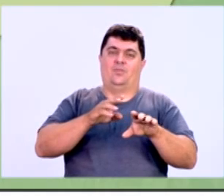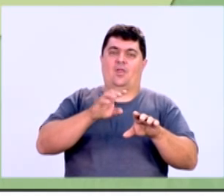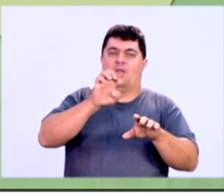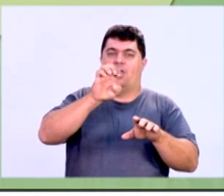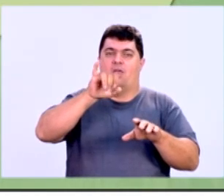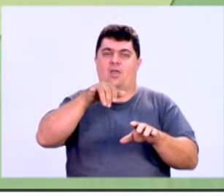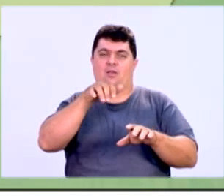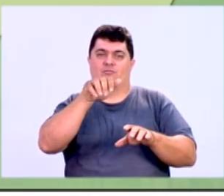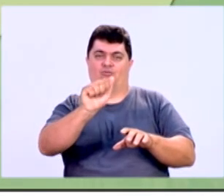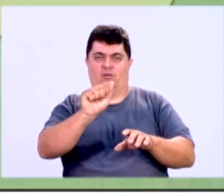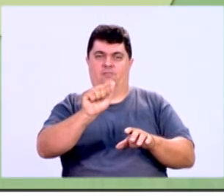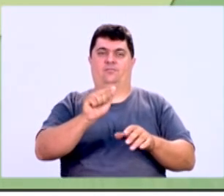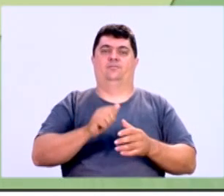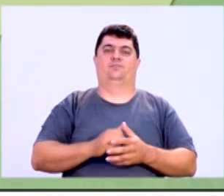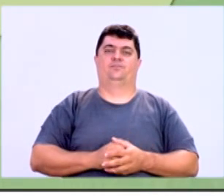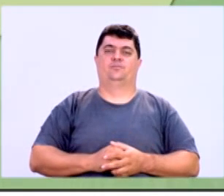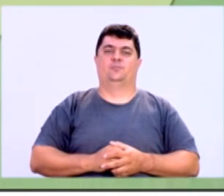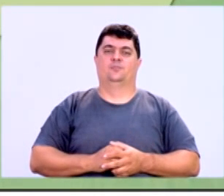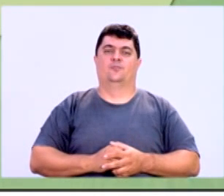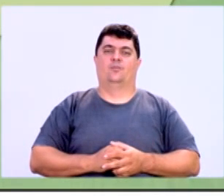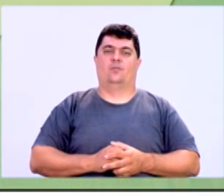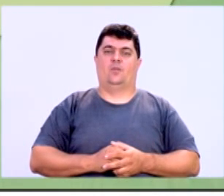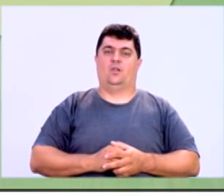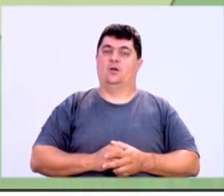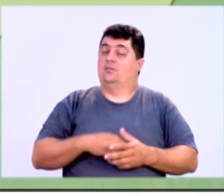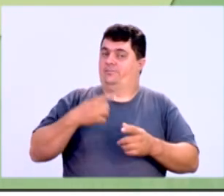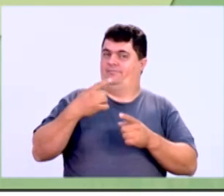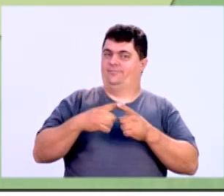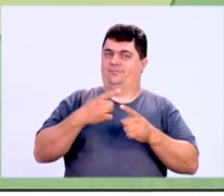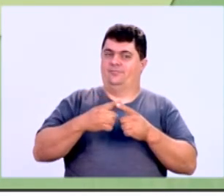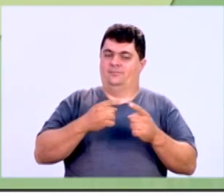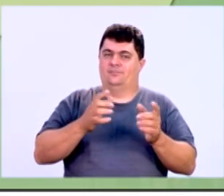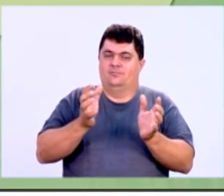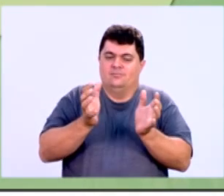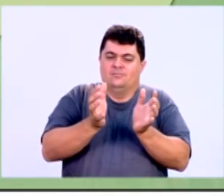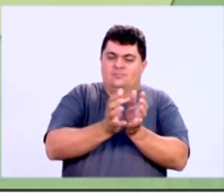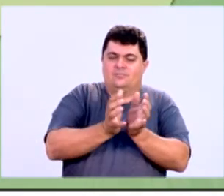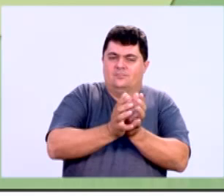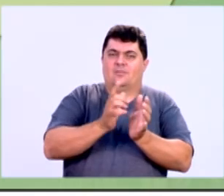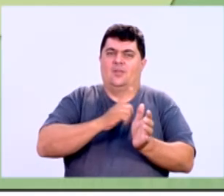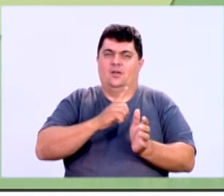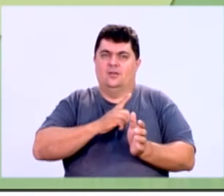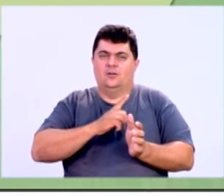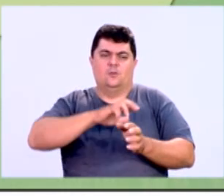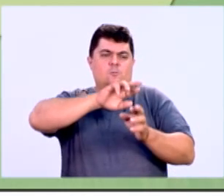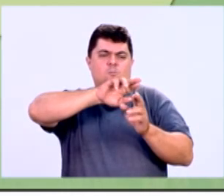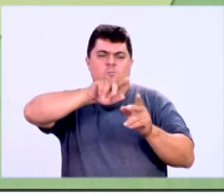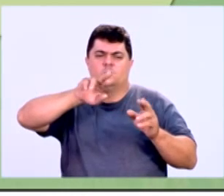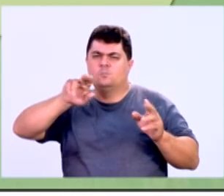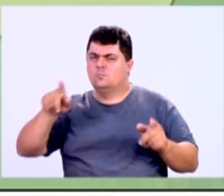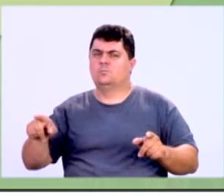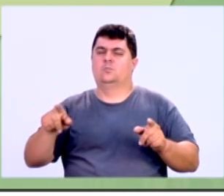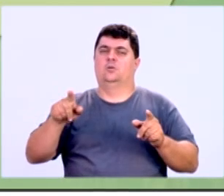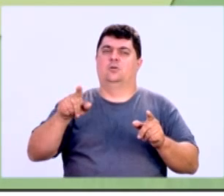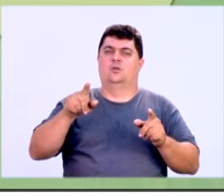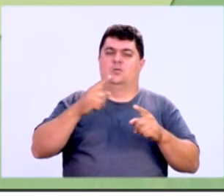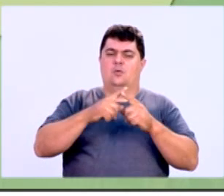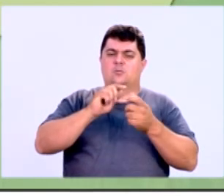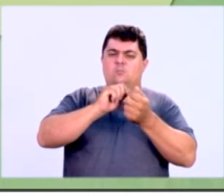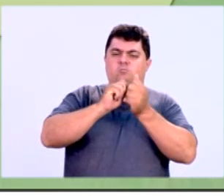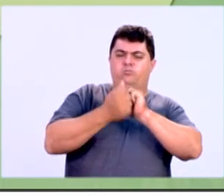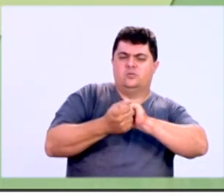EJA, considerando que essa turma é uma turma que tem uma série de especificidades e nós temos que